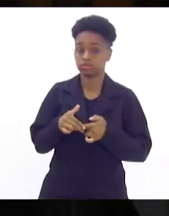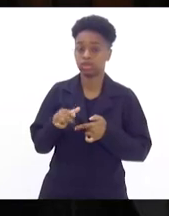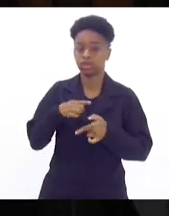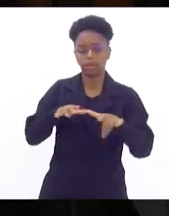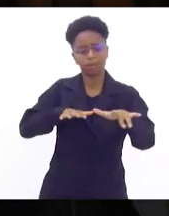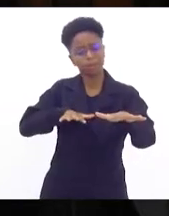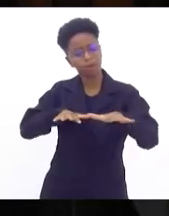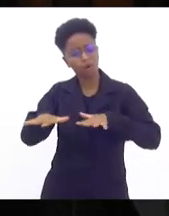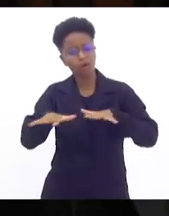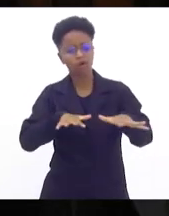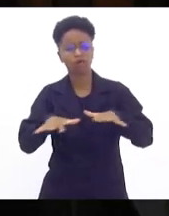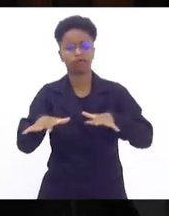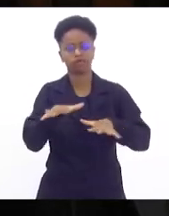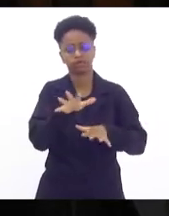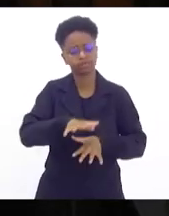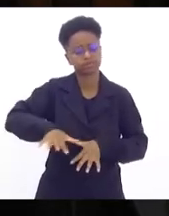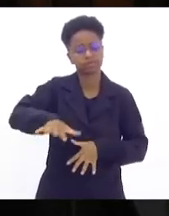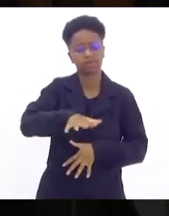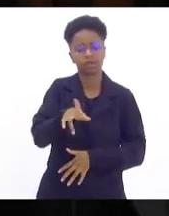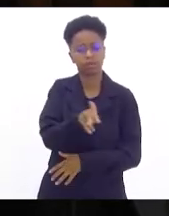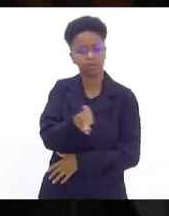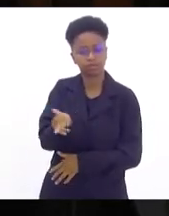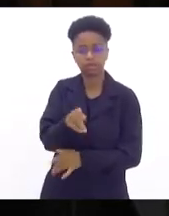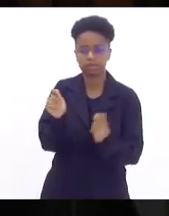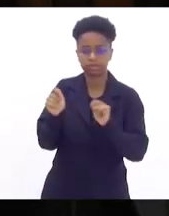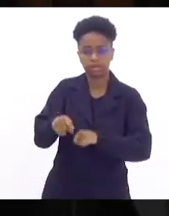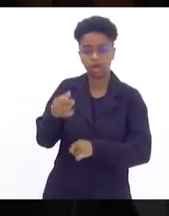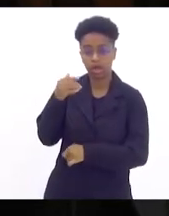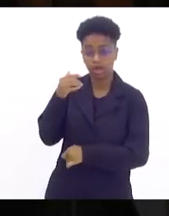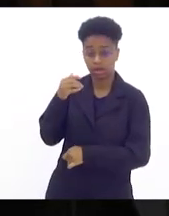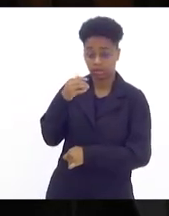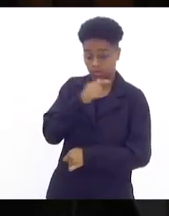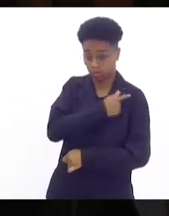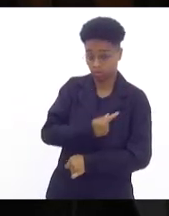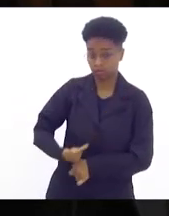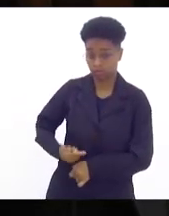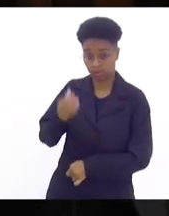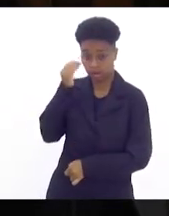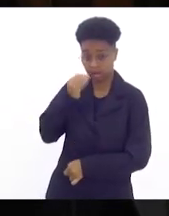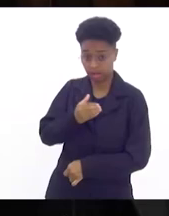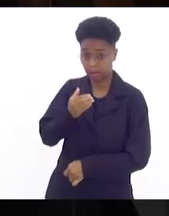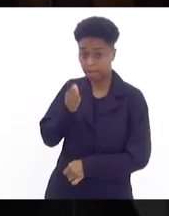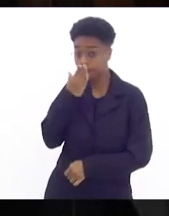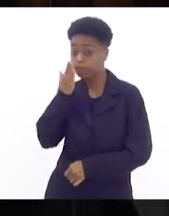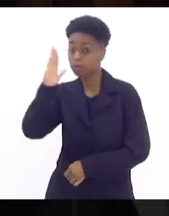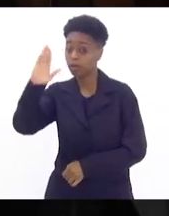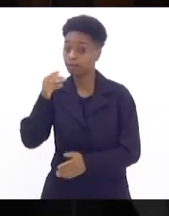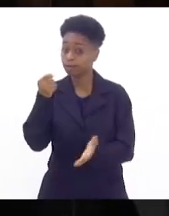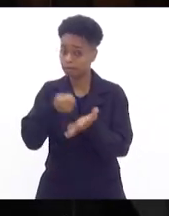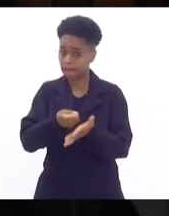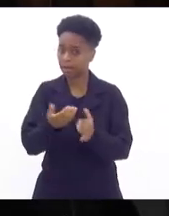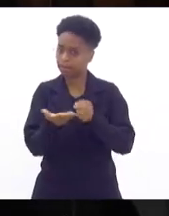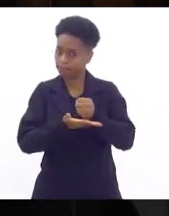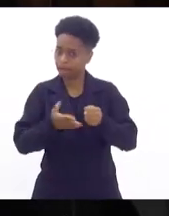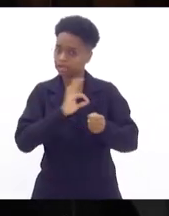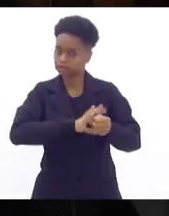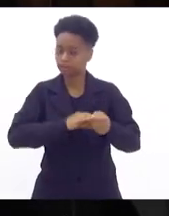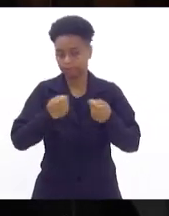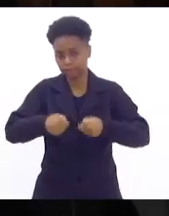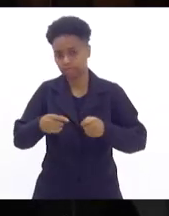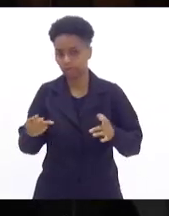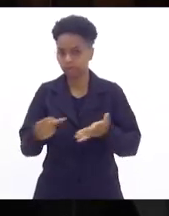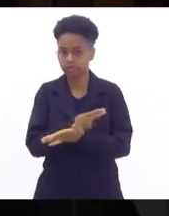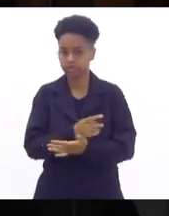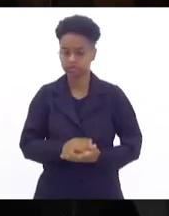mobilização na categoria para que o governador do estado que prometeu na campanha pagar o piso cumpre a sua palavra e paga esse piso